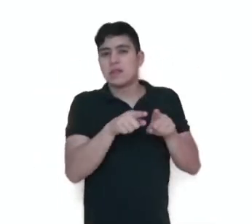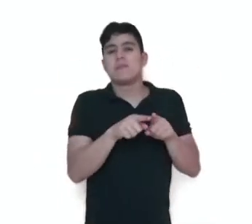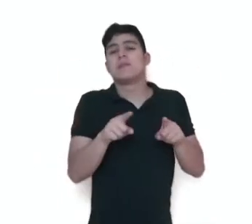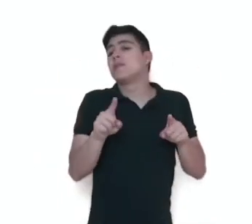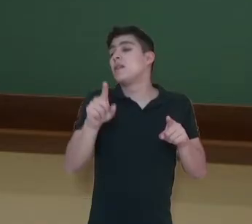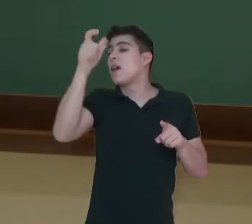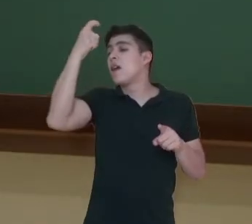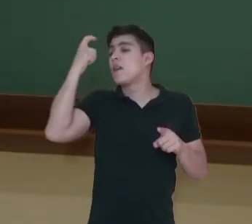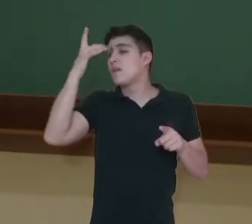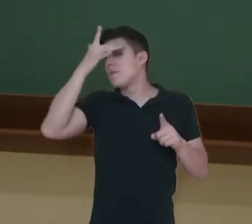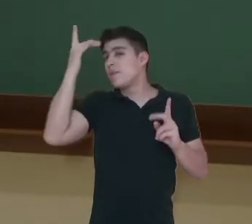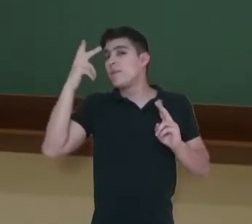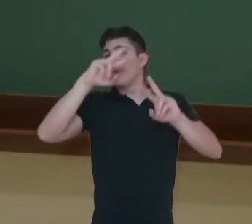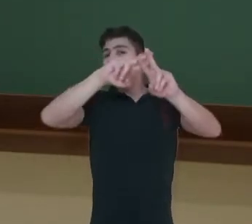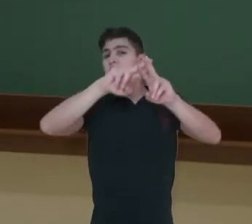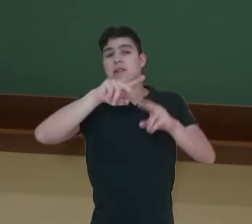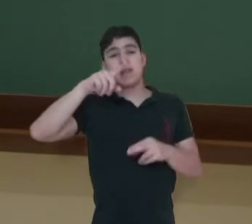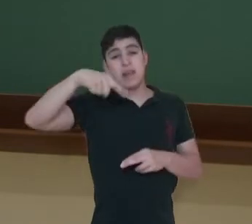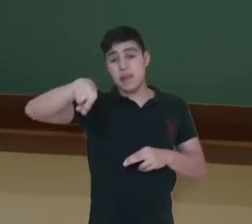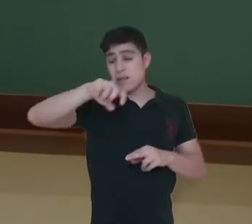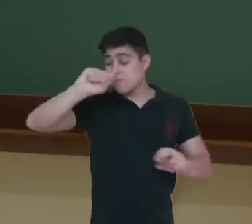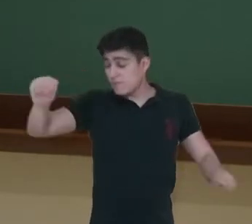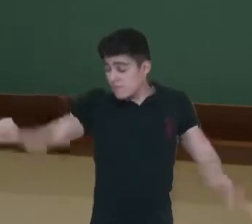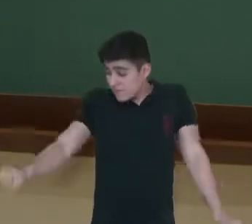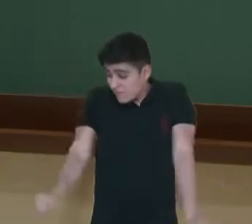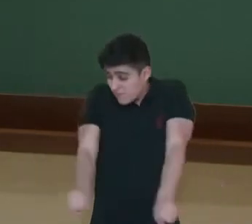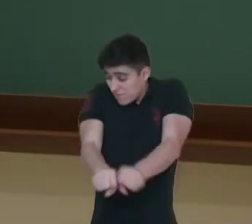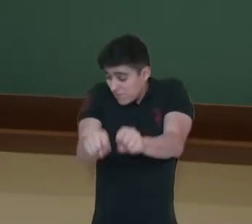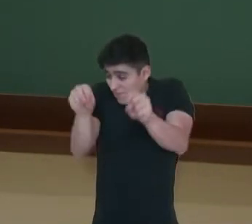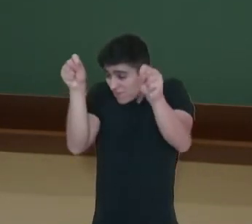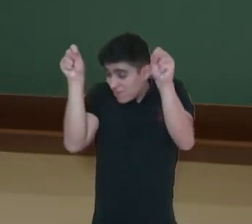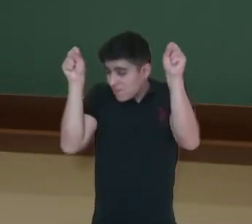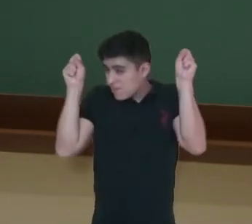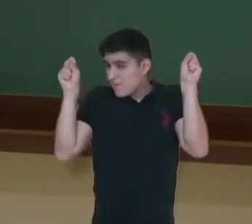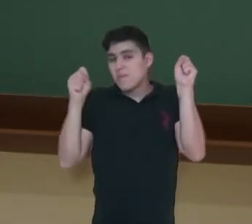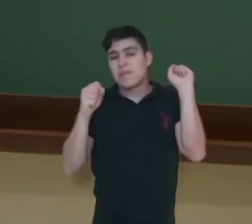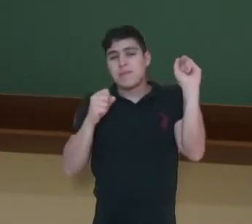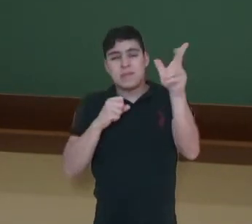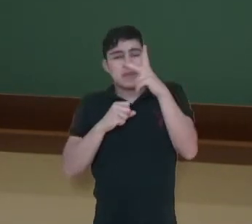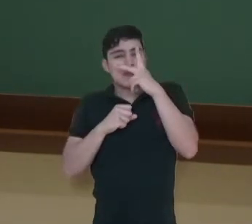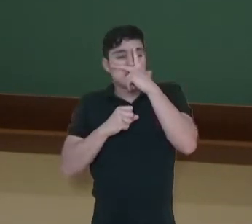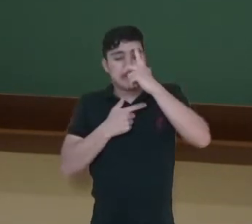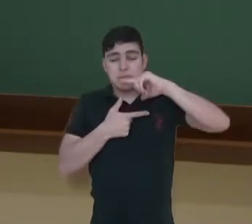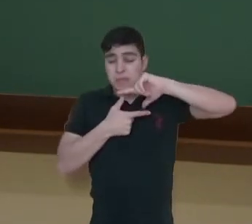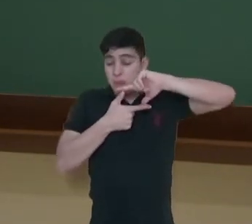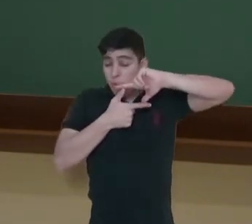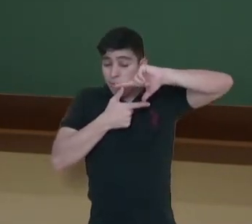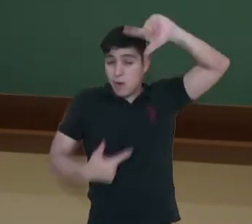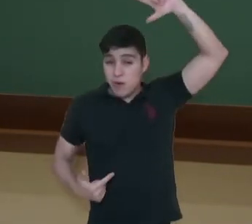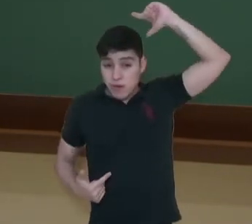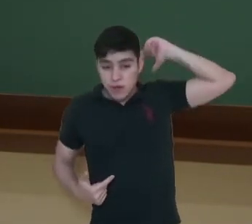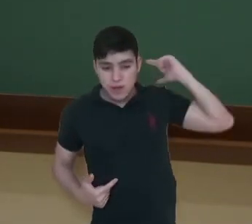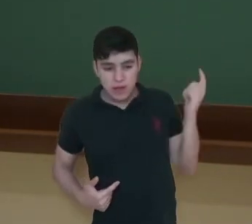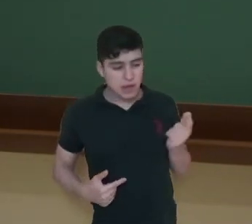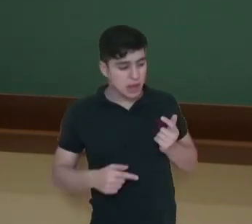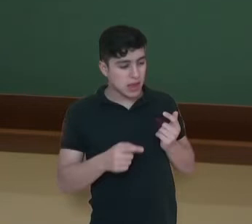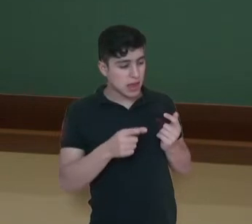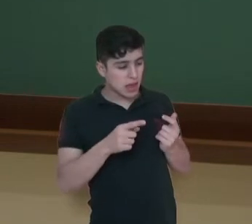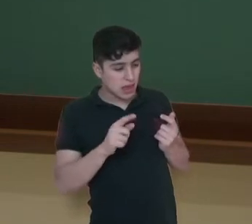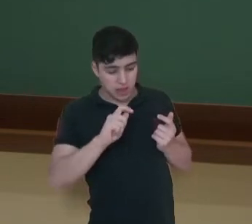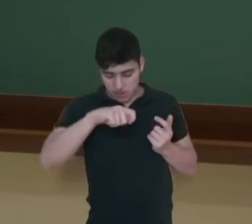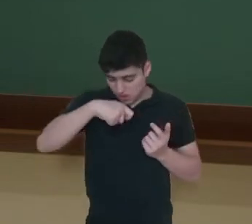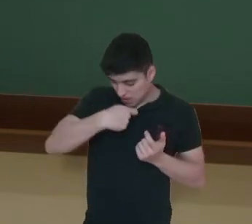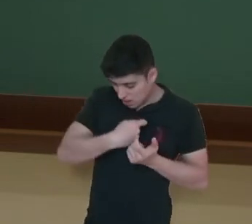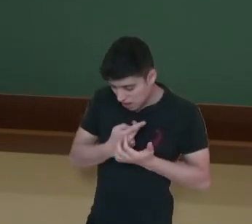presidiário. Eles quebraram tabus, pessoal. Eles são os caras assim que eles vieram e falaram assim, por que não falar do cara que errou